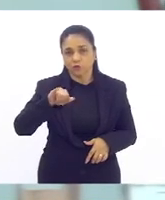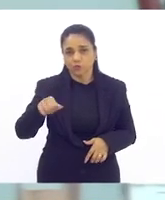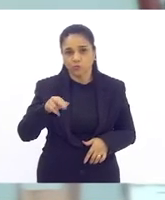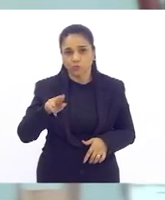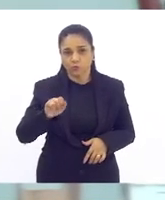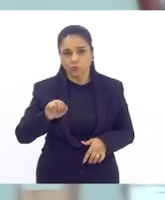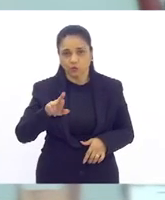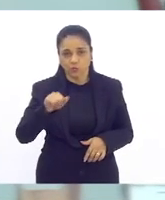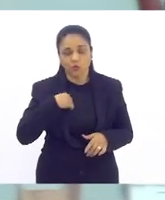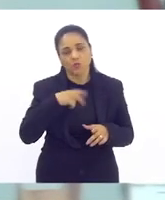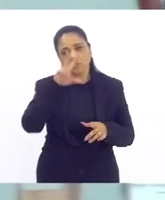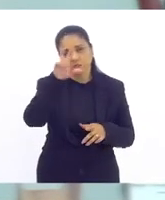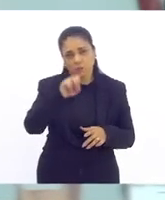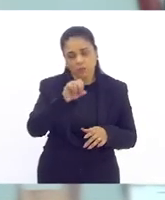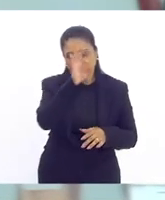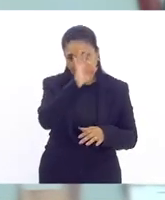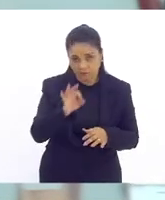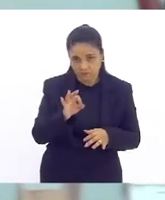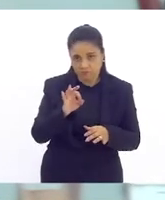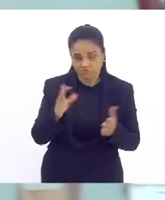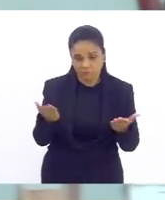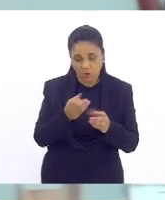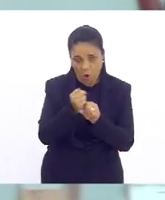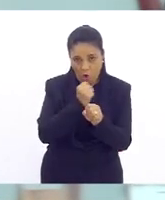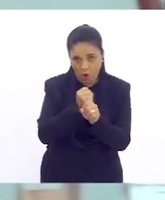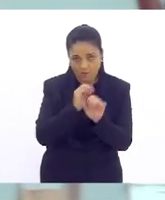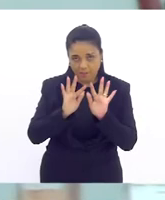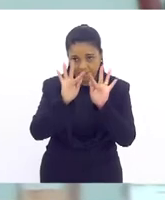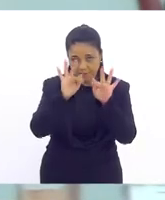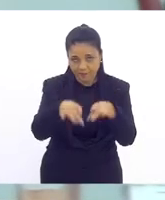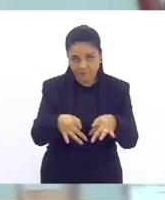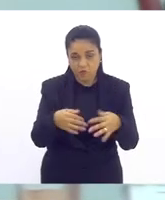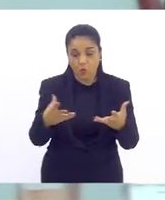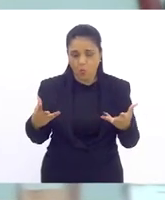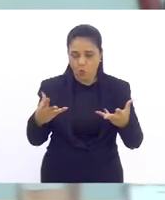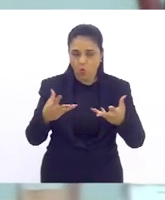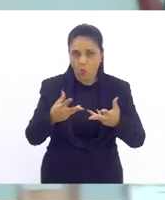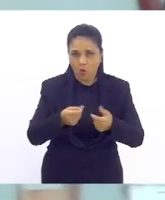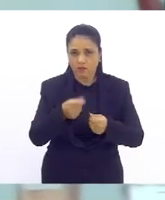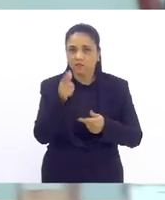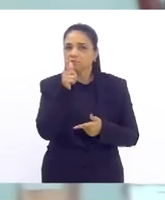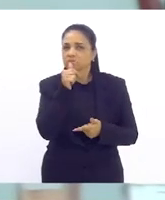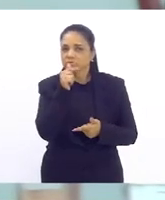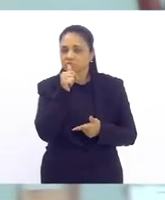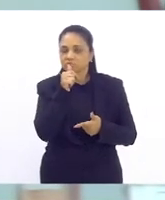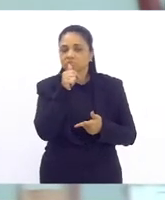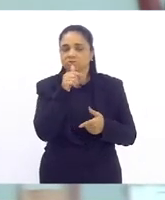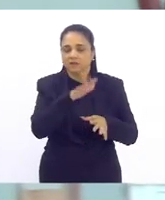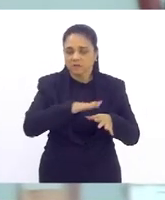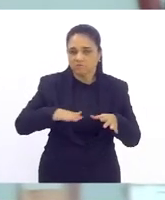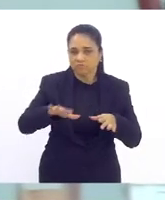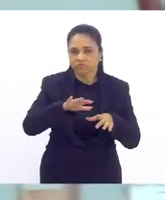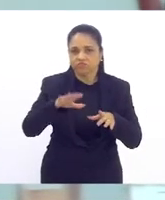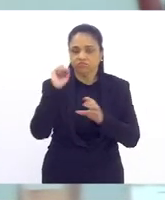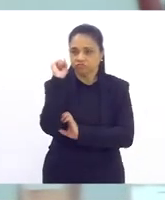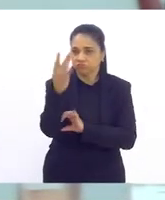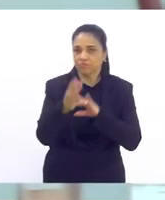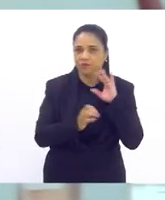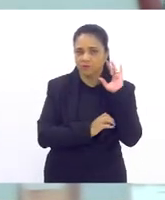ano e a gente vai vai dar uma qualidade hídrica para aquele para aquele ecossistema que é super importante